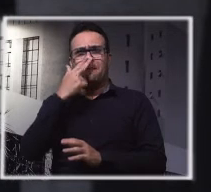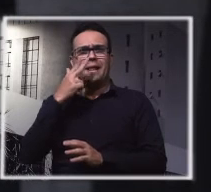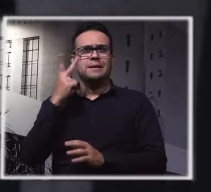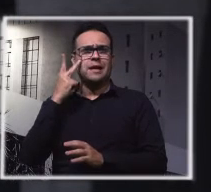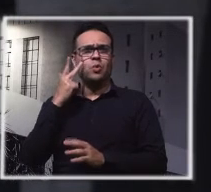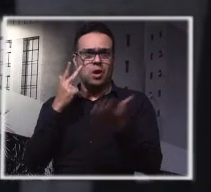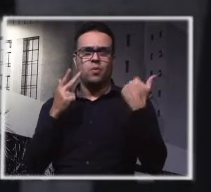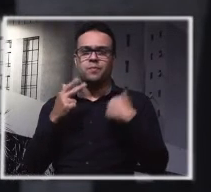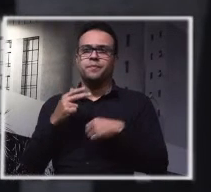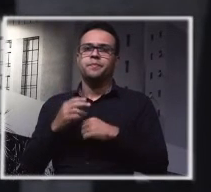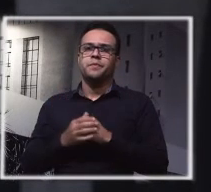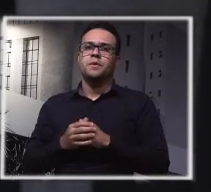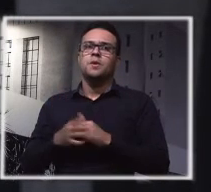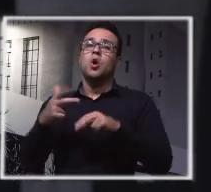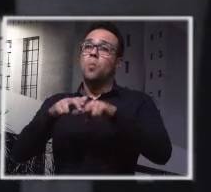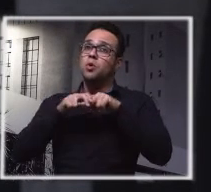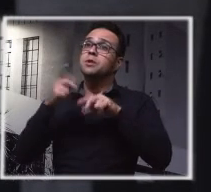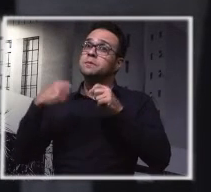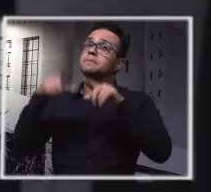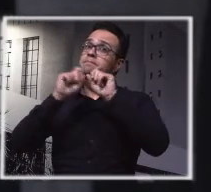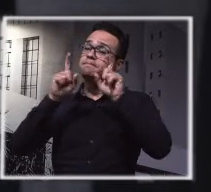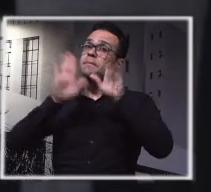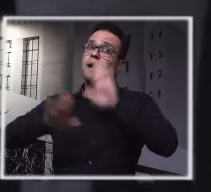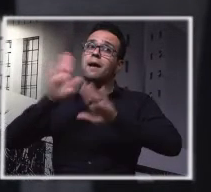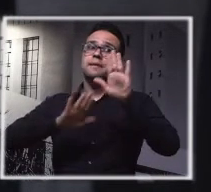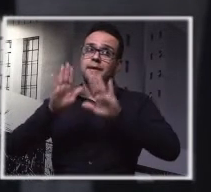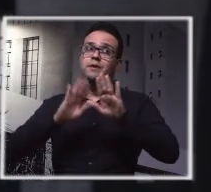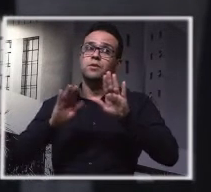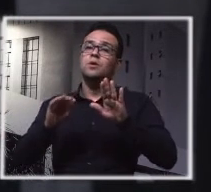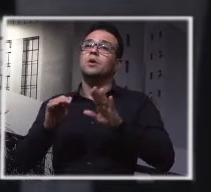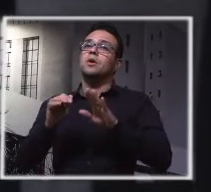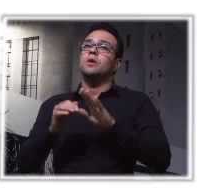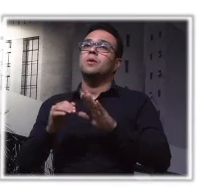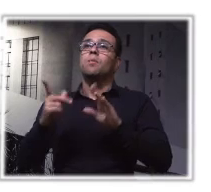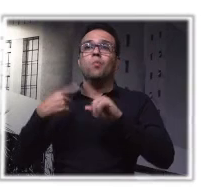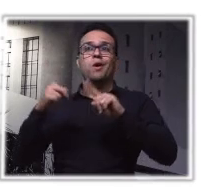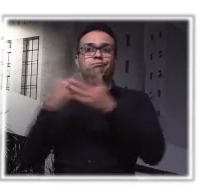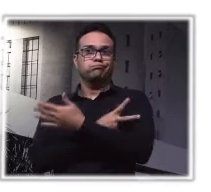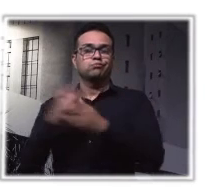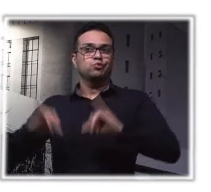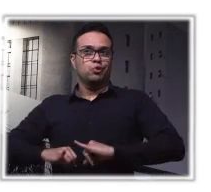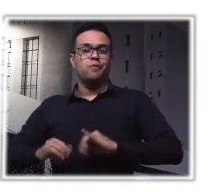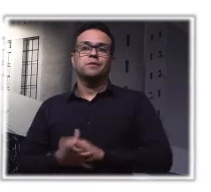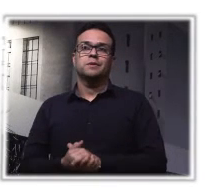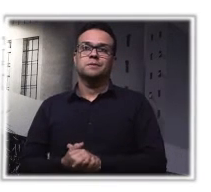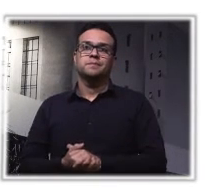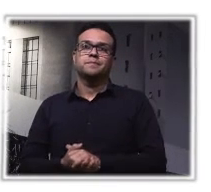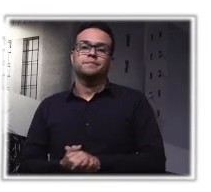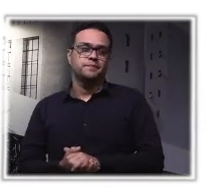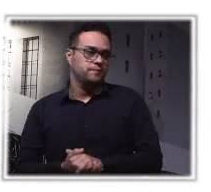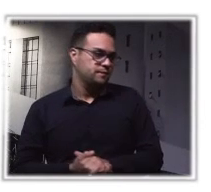naturalidade. Então, estejamos atentos para as situações de violência que as mulheres sofrem. Eu gosto dessa